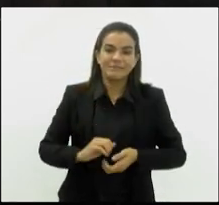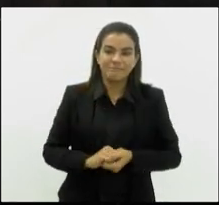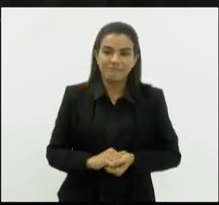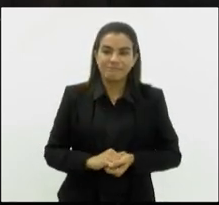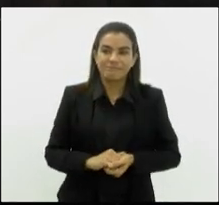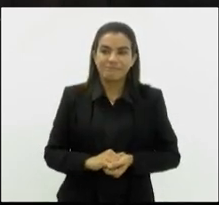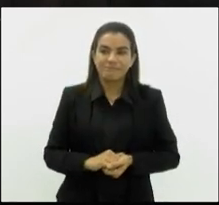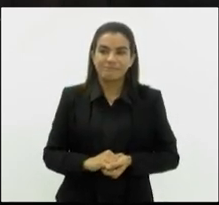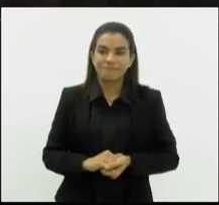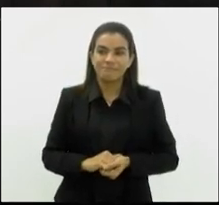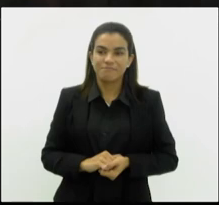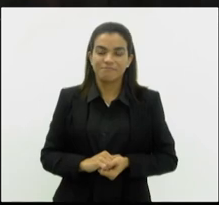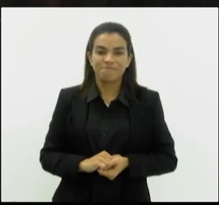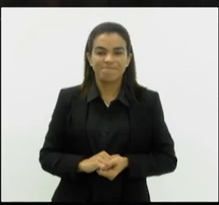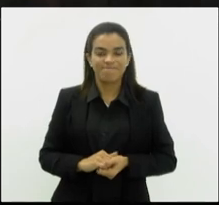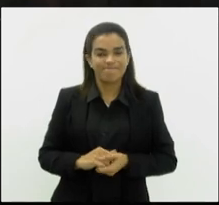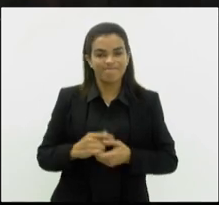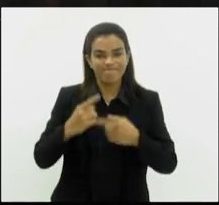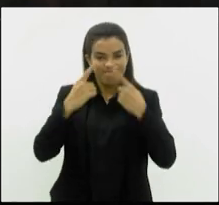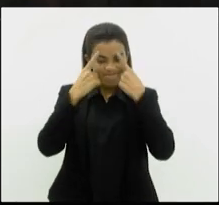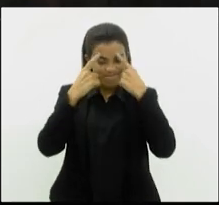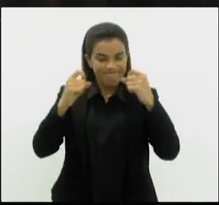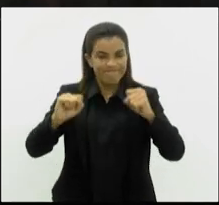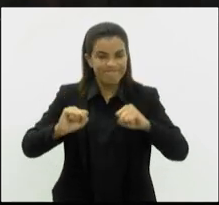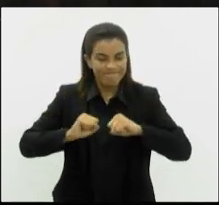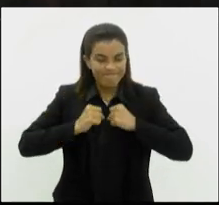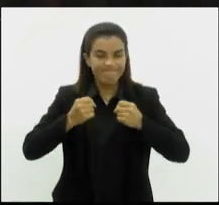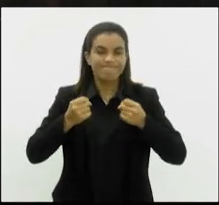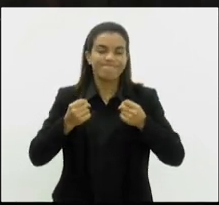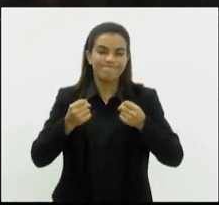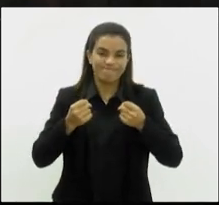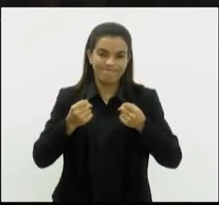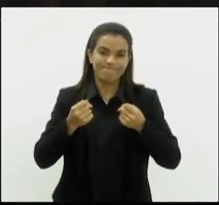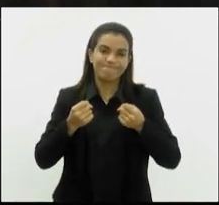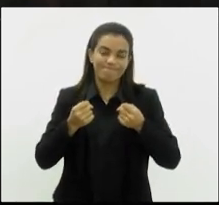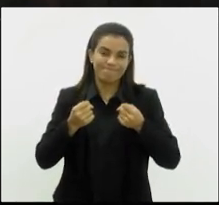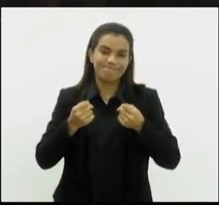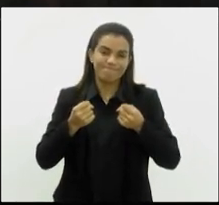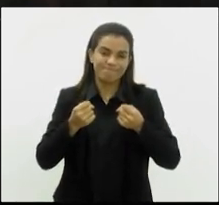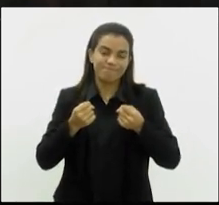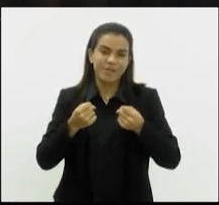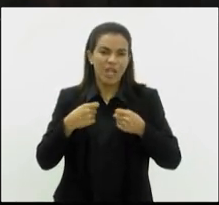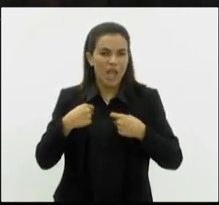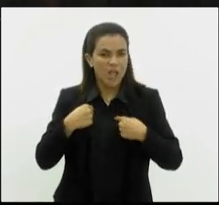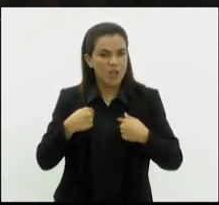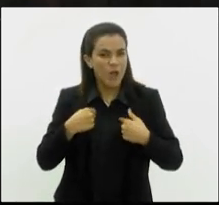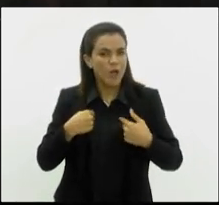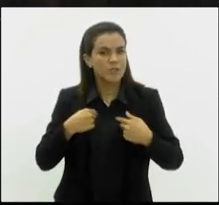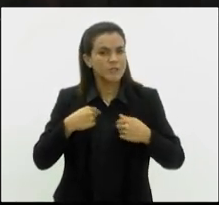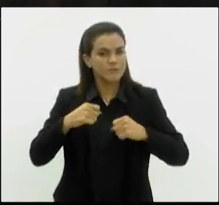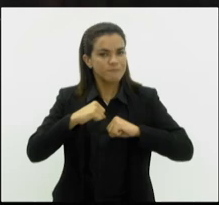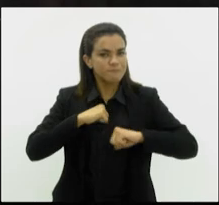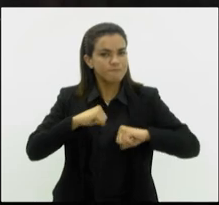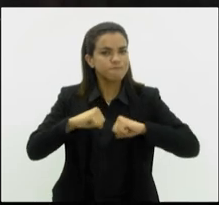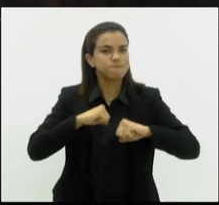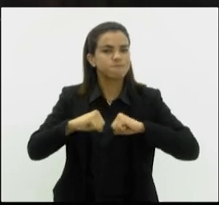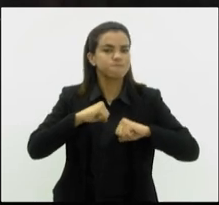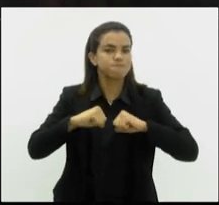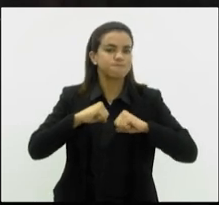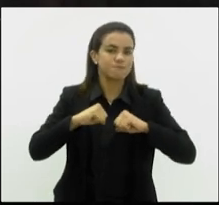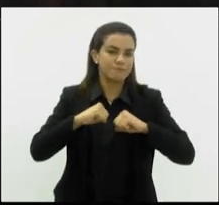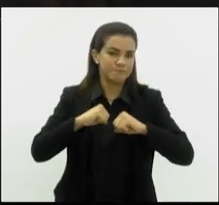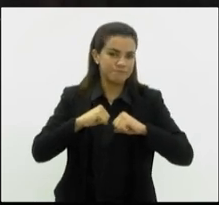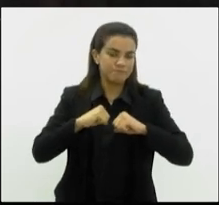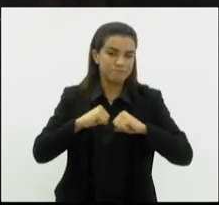nosso repúdio, né, e a nossa cobrança para que eventos